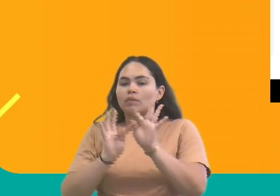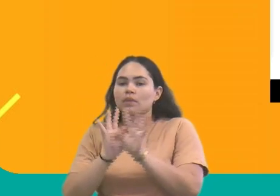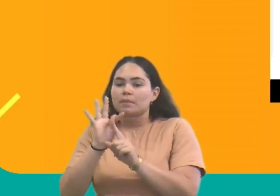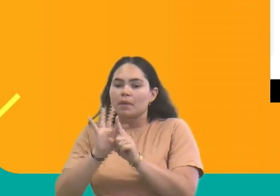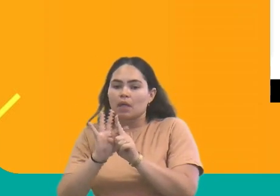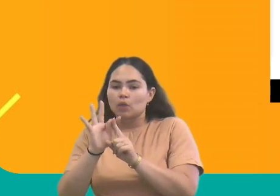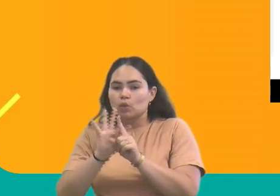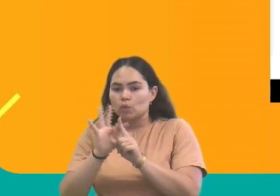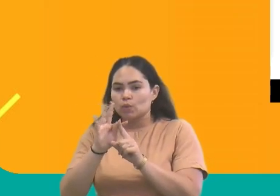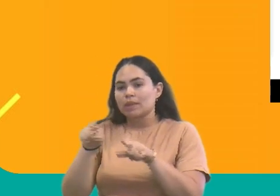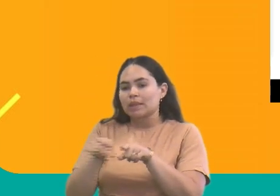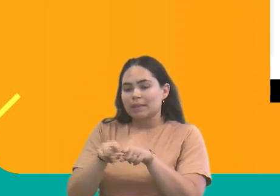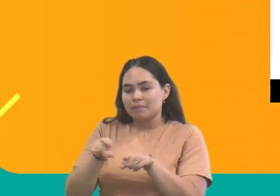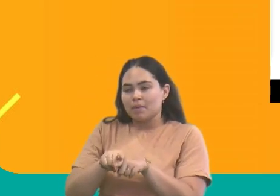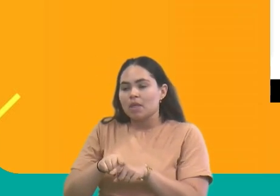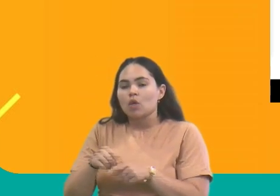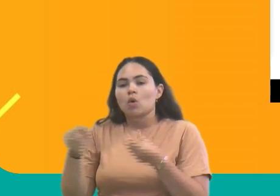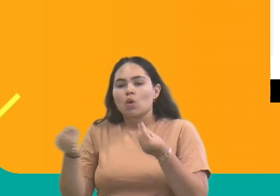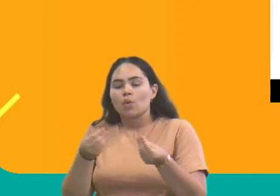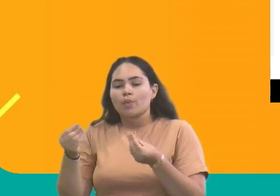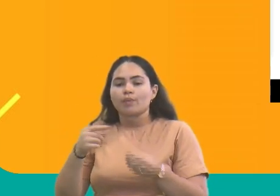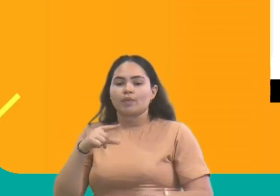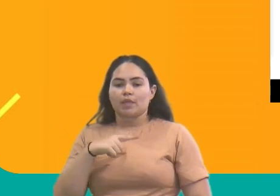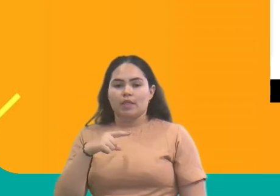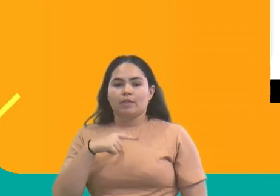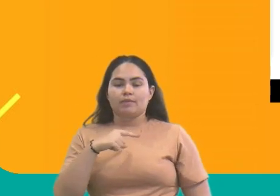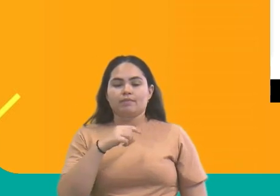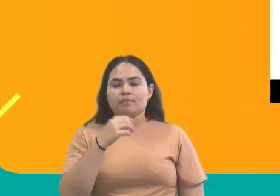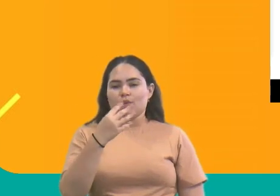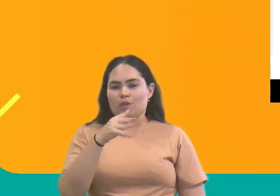qualquer negócio ocupa 22,4 litros.